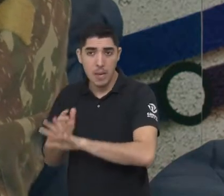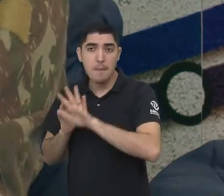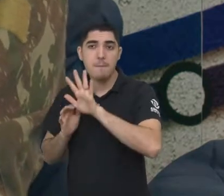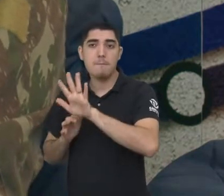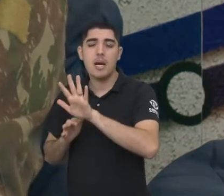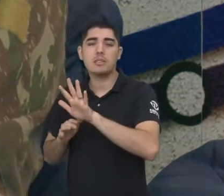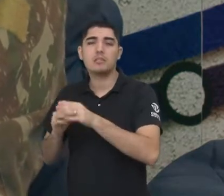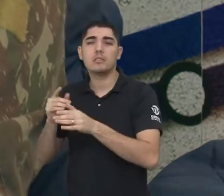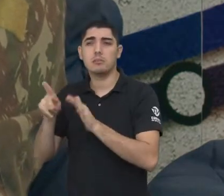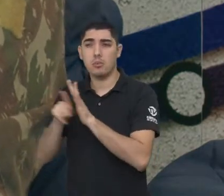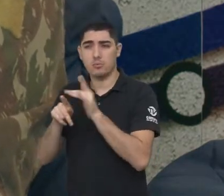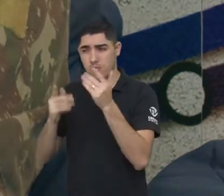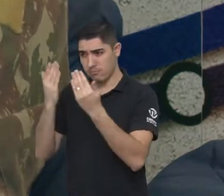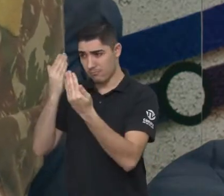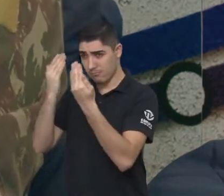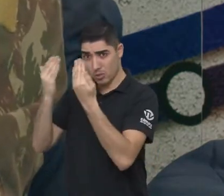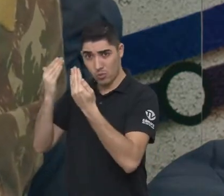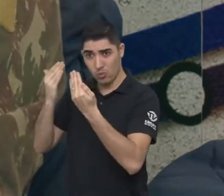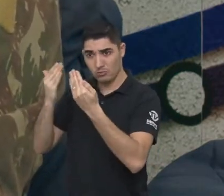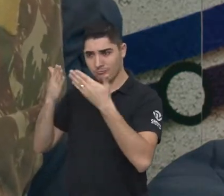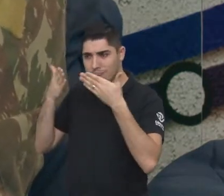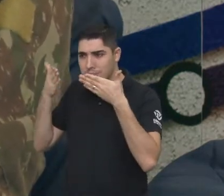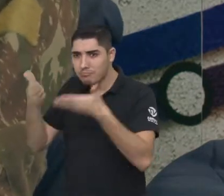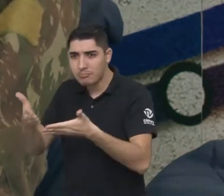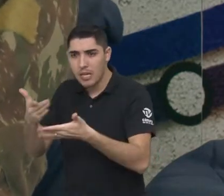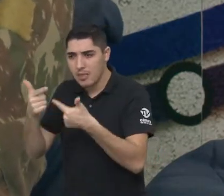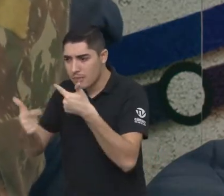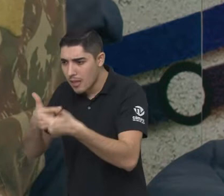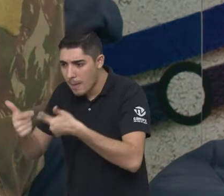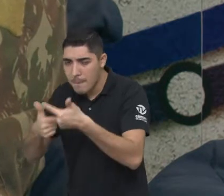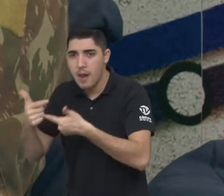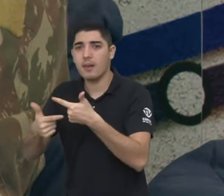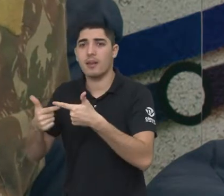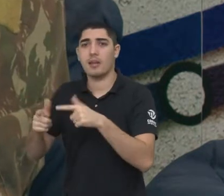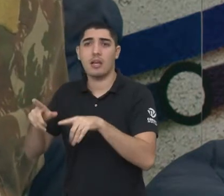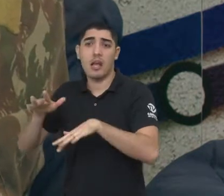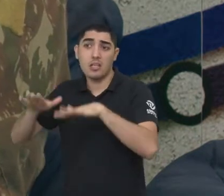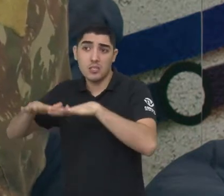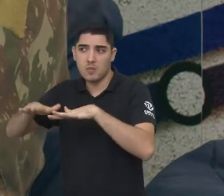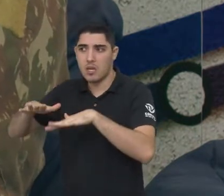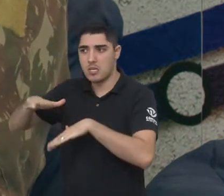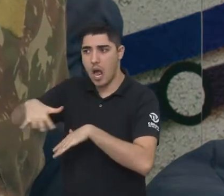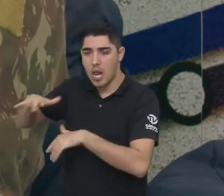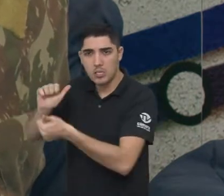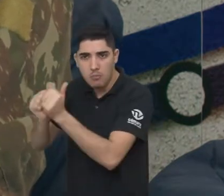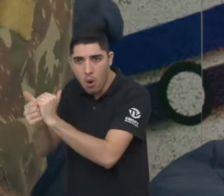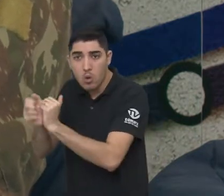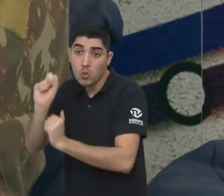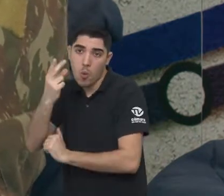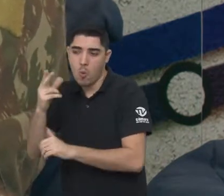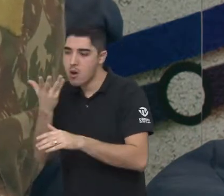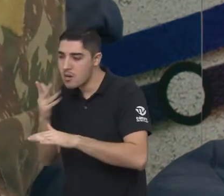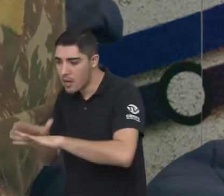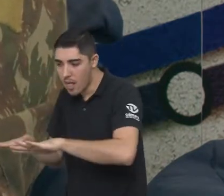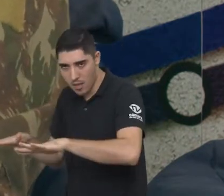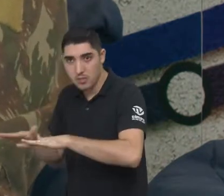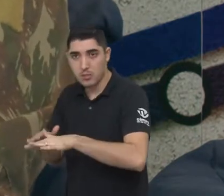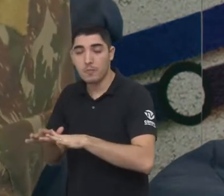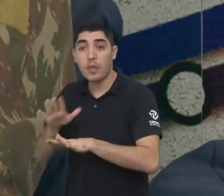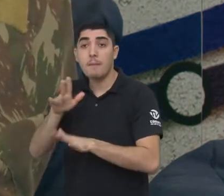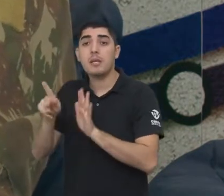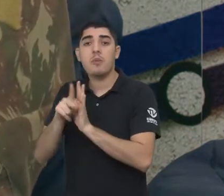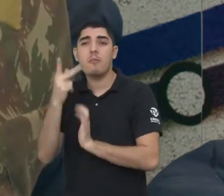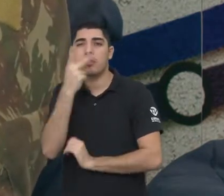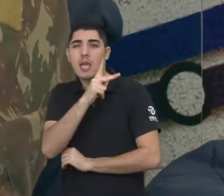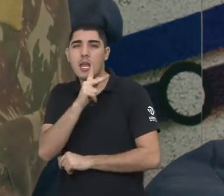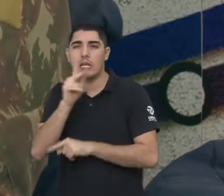a gente fala na questão de aplicar a psicologia mesmo, então aplicar no trabalho, aplicar de repente no setor de esporte ou com as crianças, as